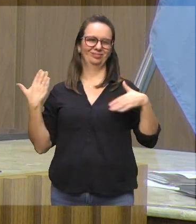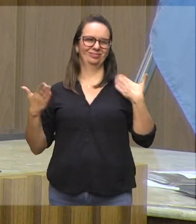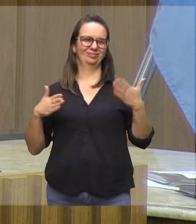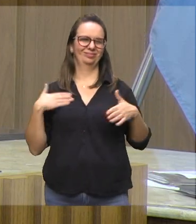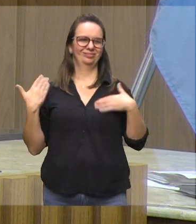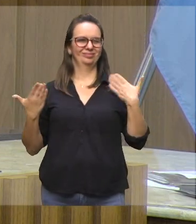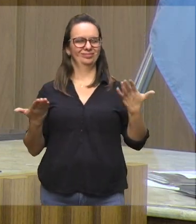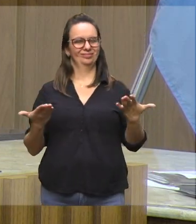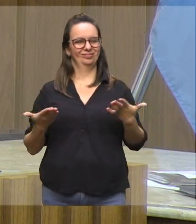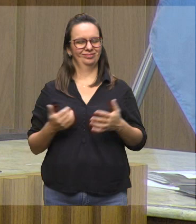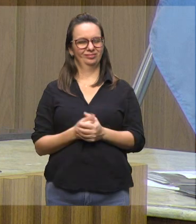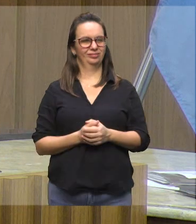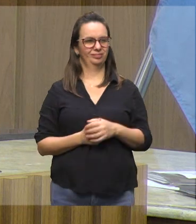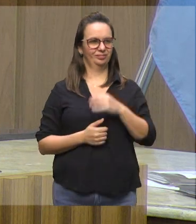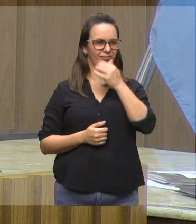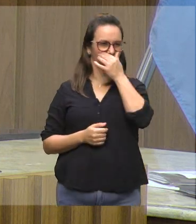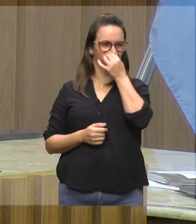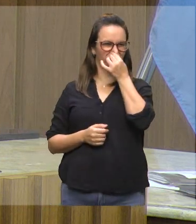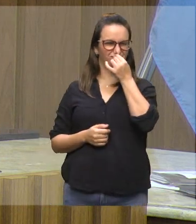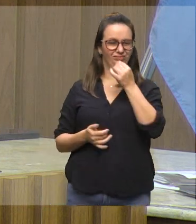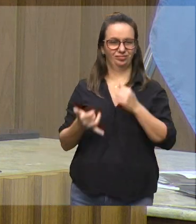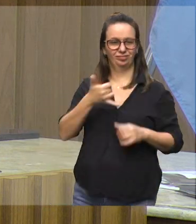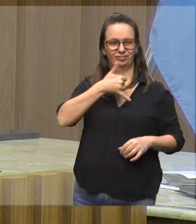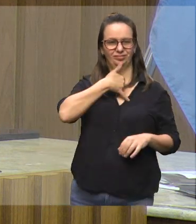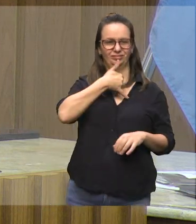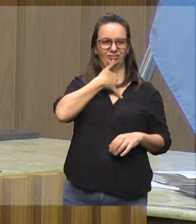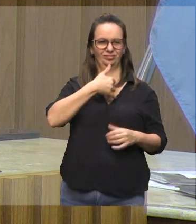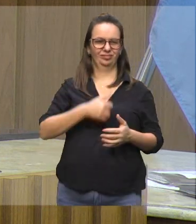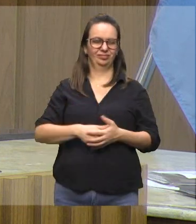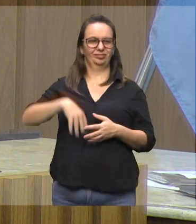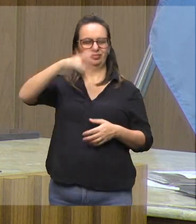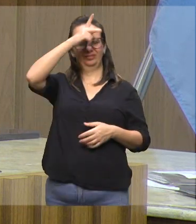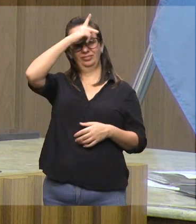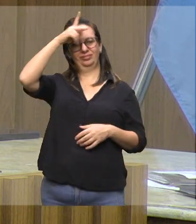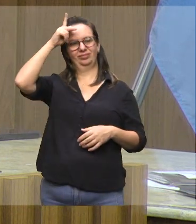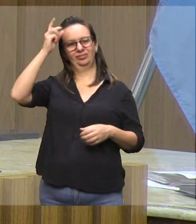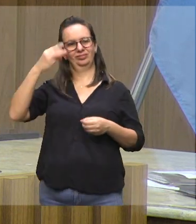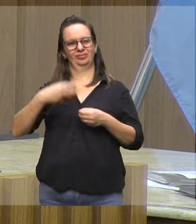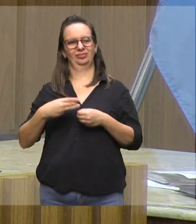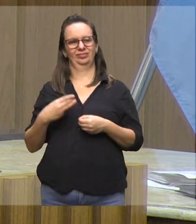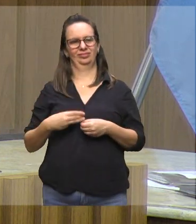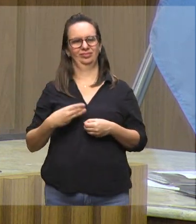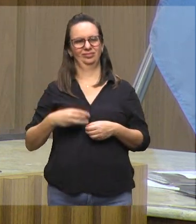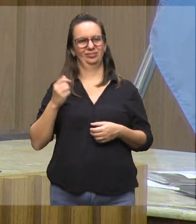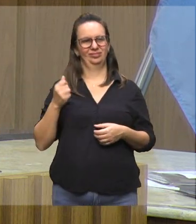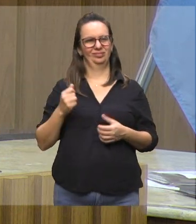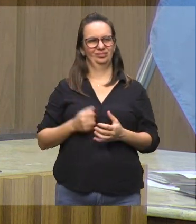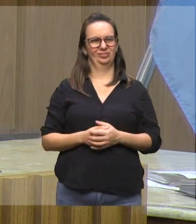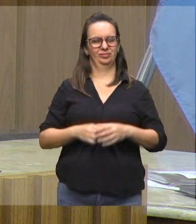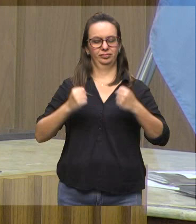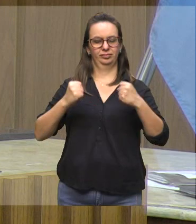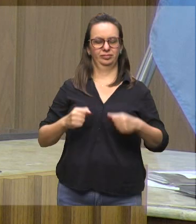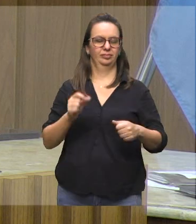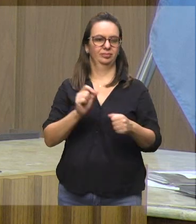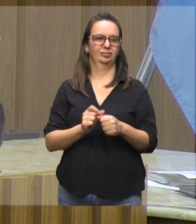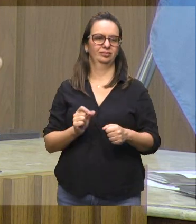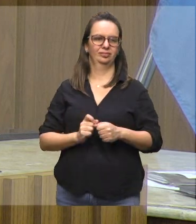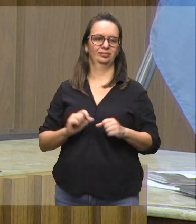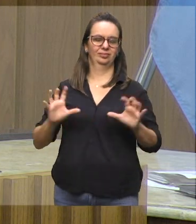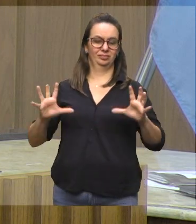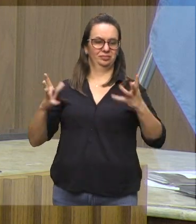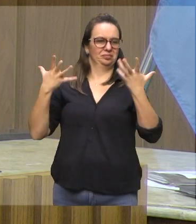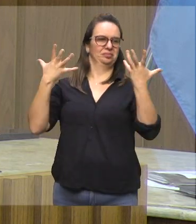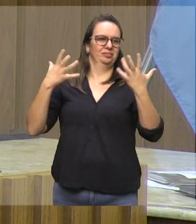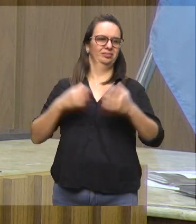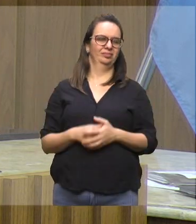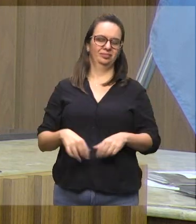pouquinho. E lamentar, né, infelizmente, a Prefeitura Municipal de Assis poderia ter feito um evento com todos os servidores que carregam o piano,